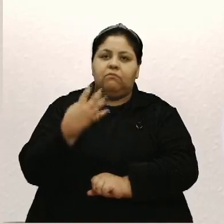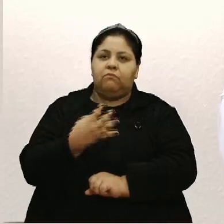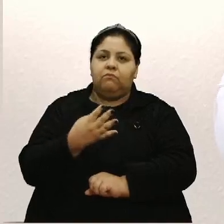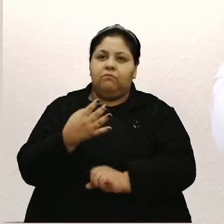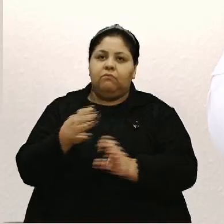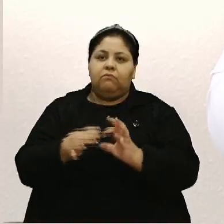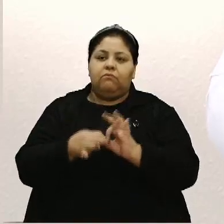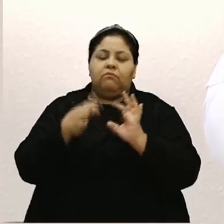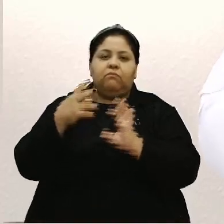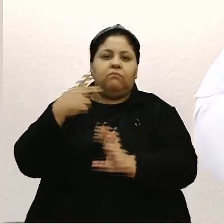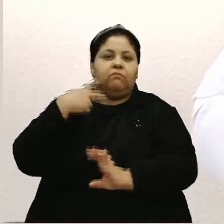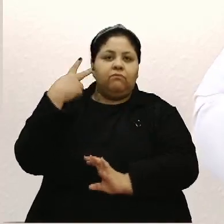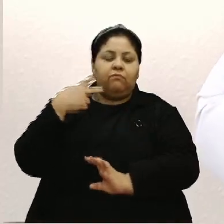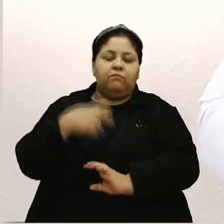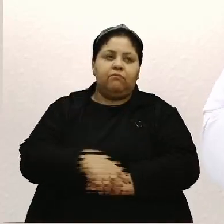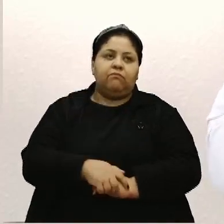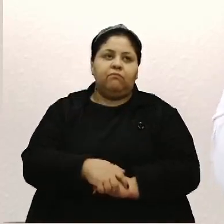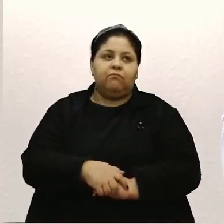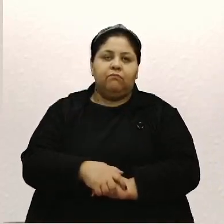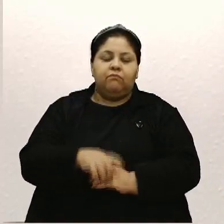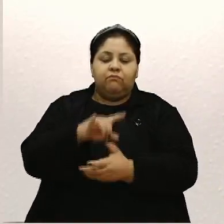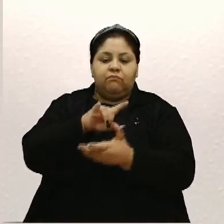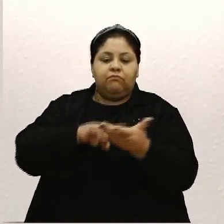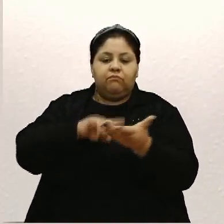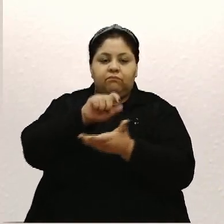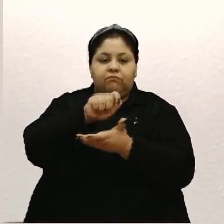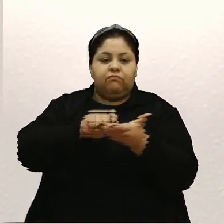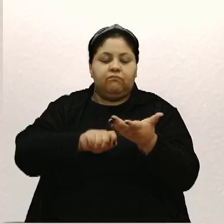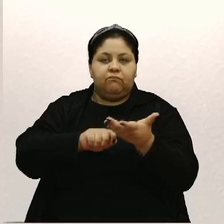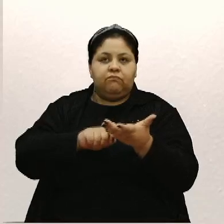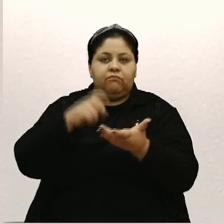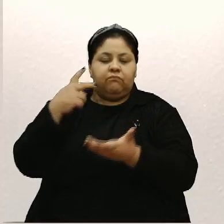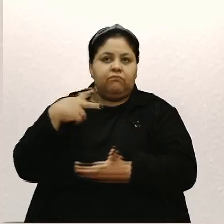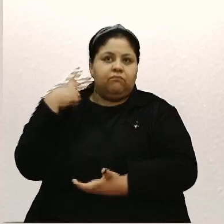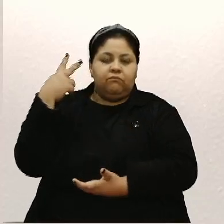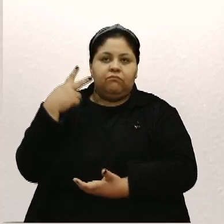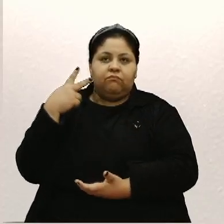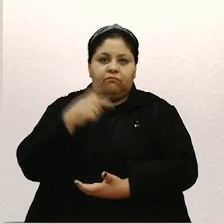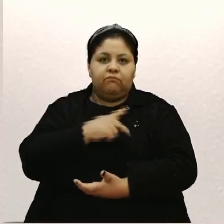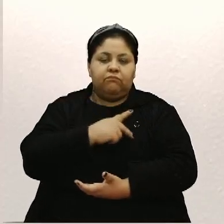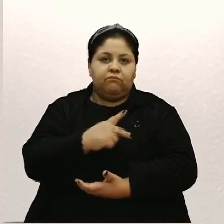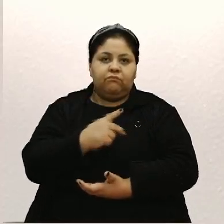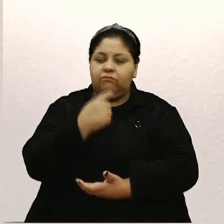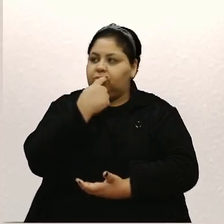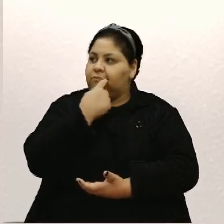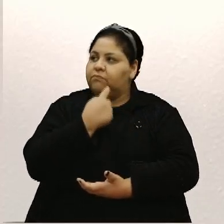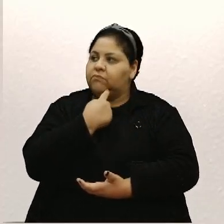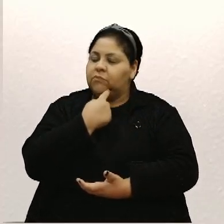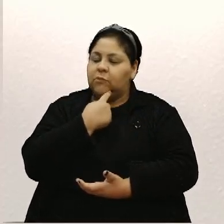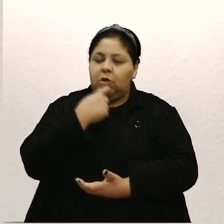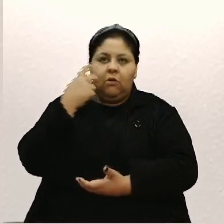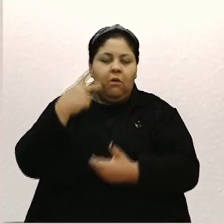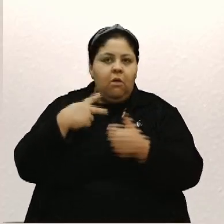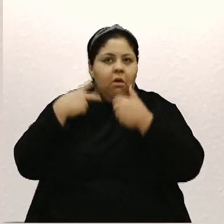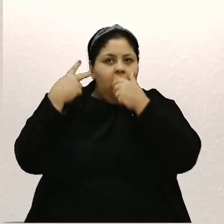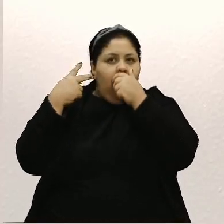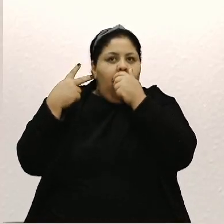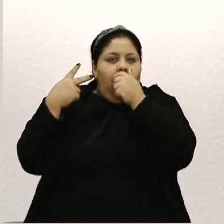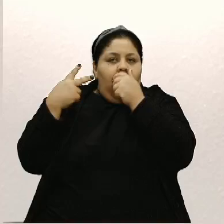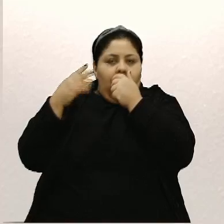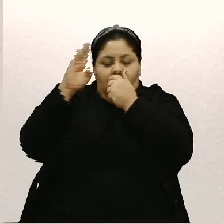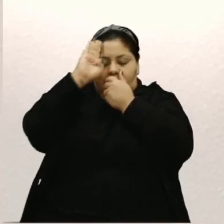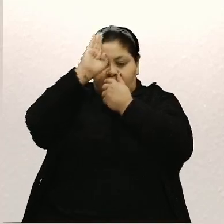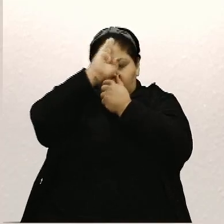134 anos de emancipação política. Esse documento vem assinado pelo vereador presidente Wagner Petrini, vereador relator